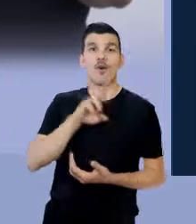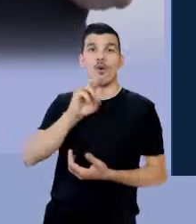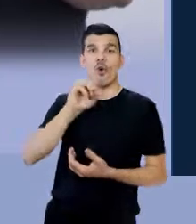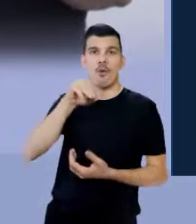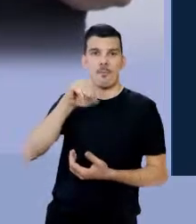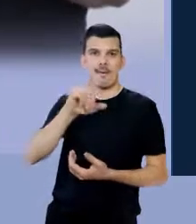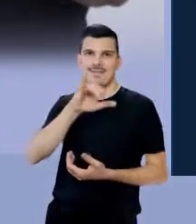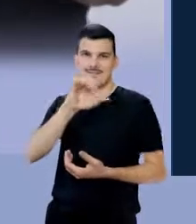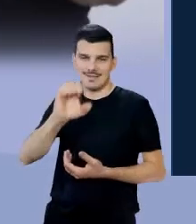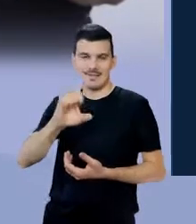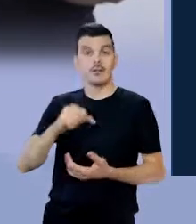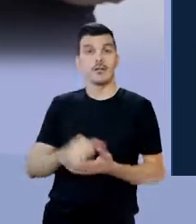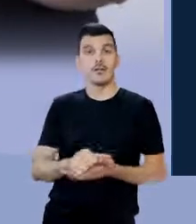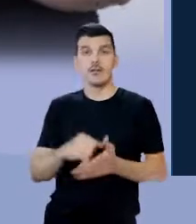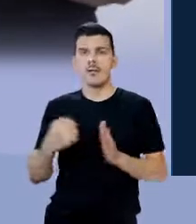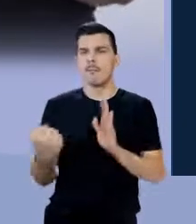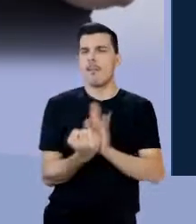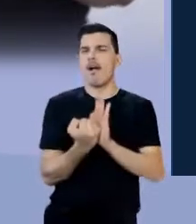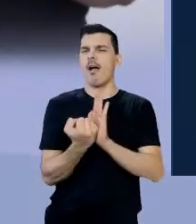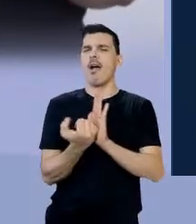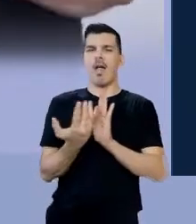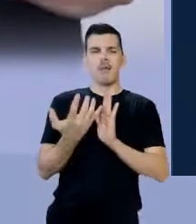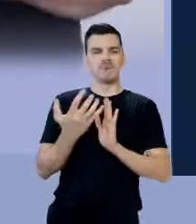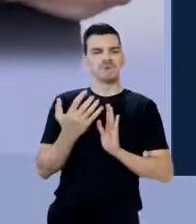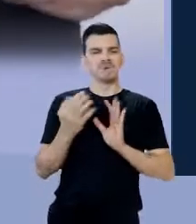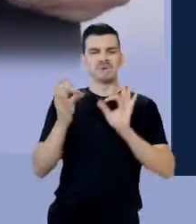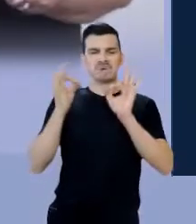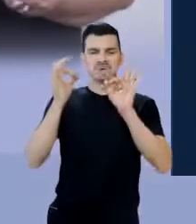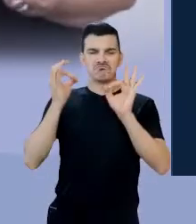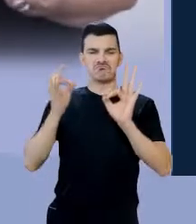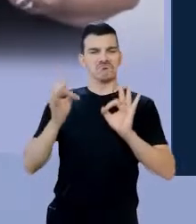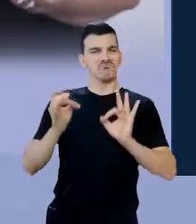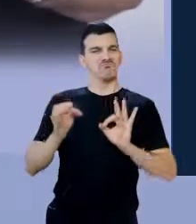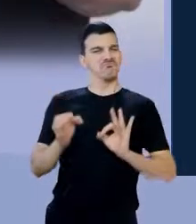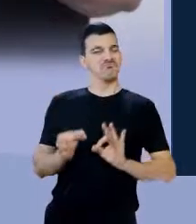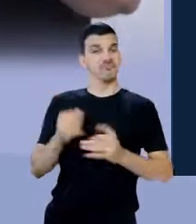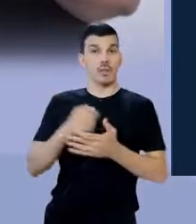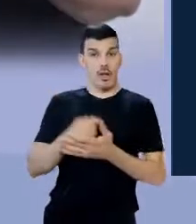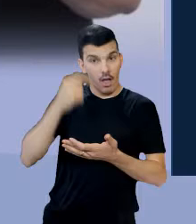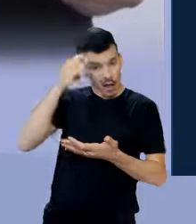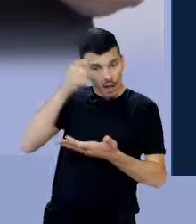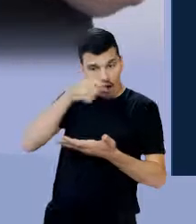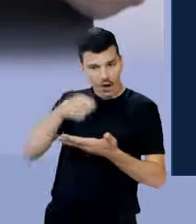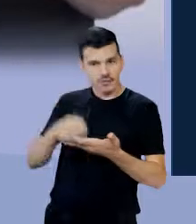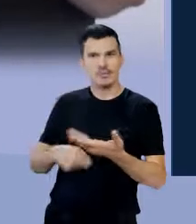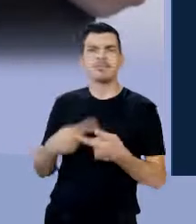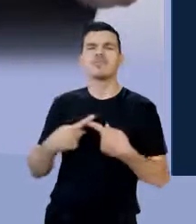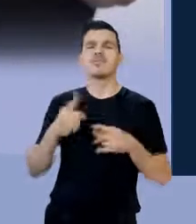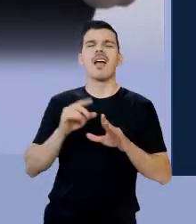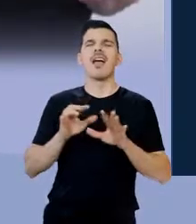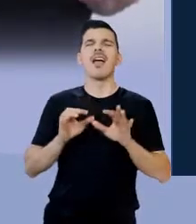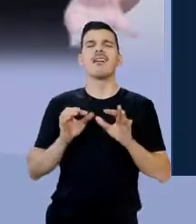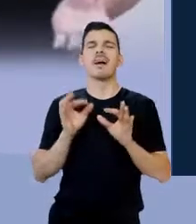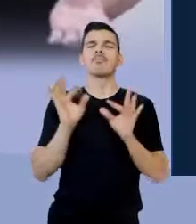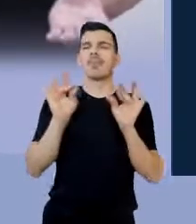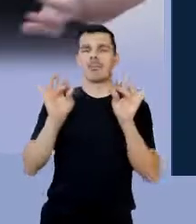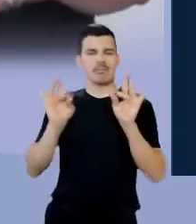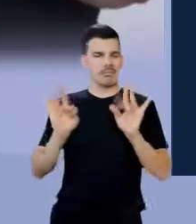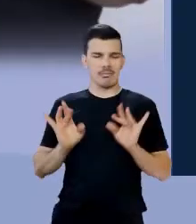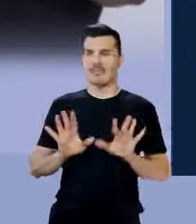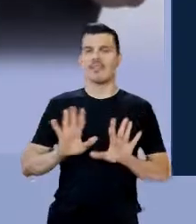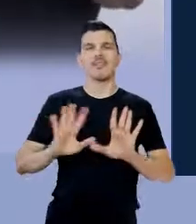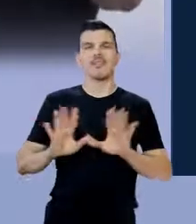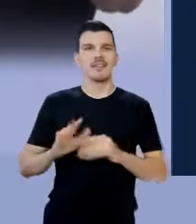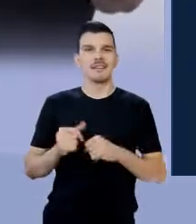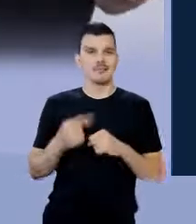serão caracterizados por grande maturidade estilística. O autor não precisava de irreverência, ele